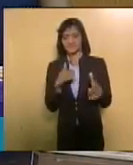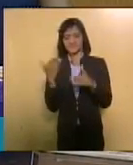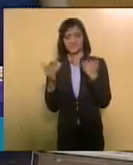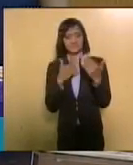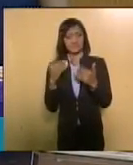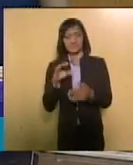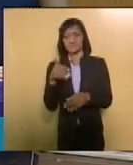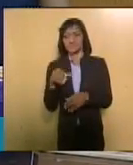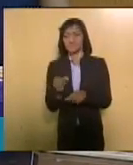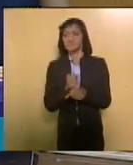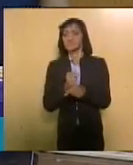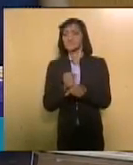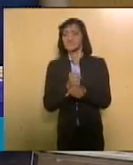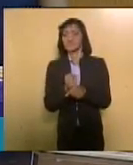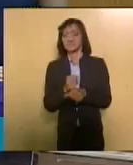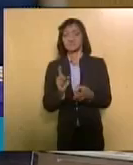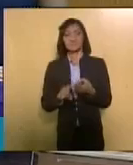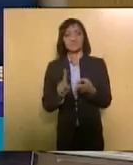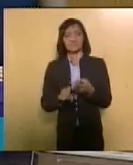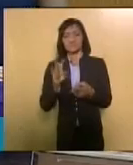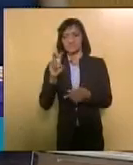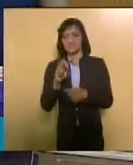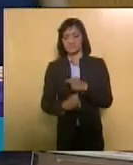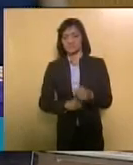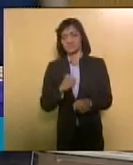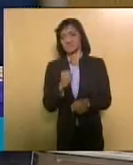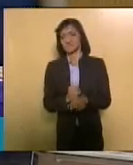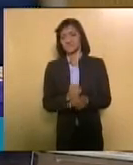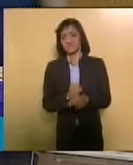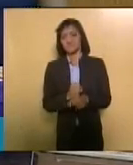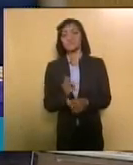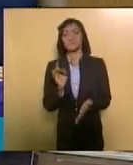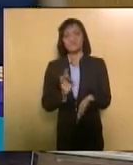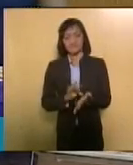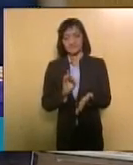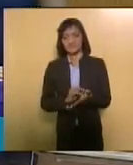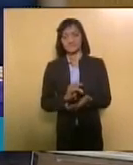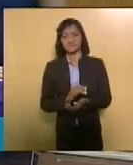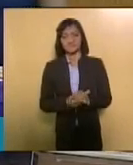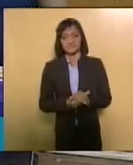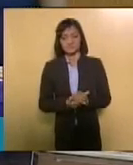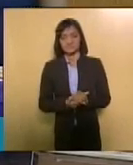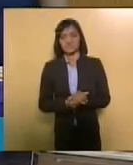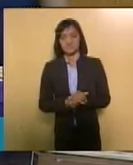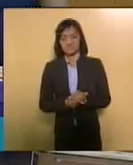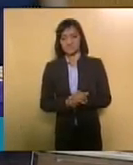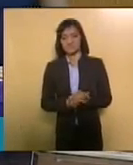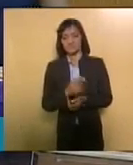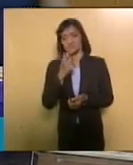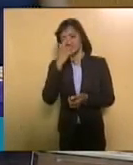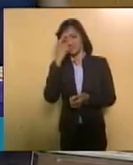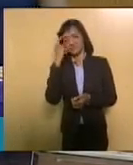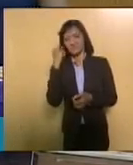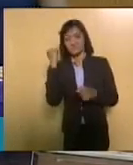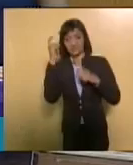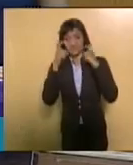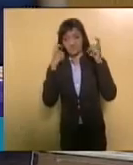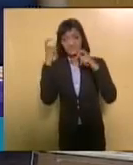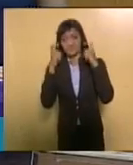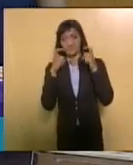últimos 10 anos e também nos últimos 5 anos né então realmente é uma situação eh bastante eh